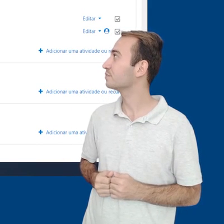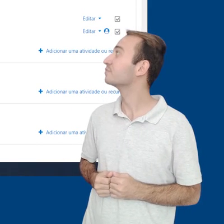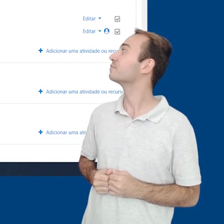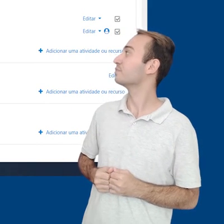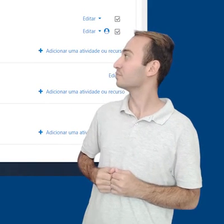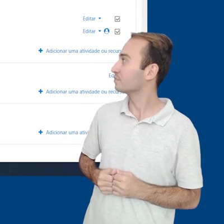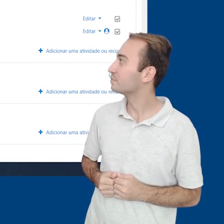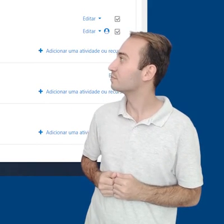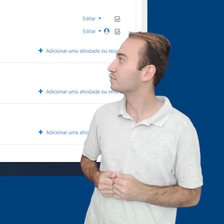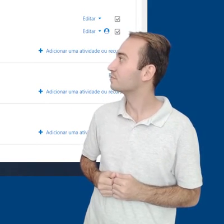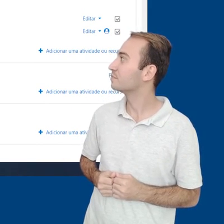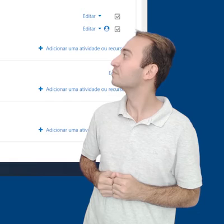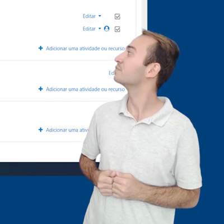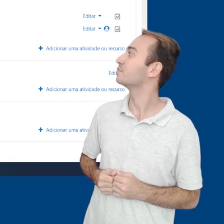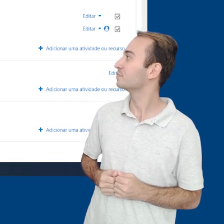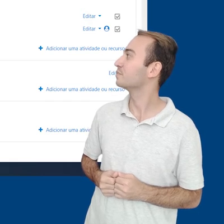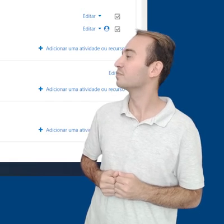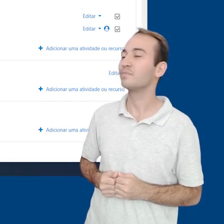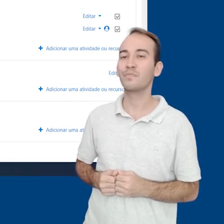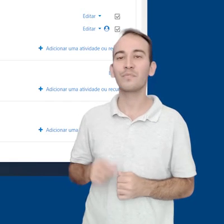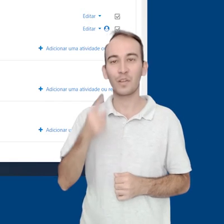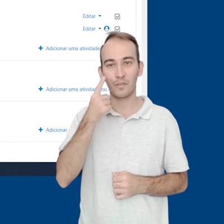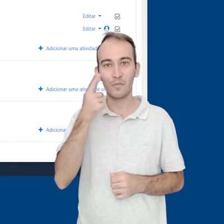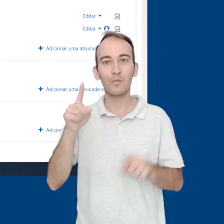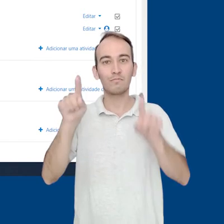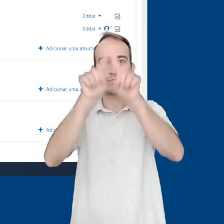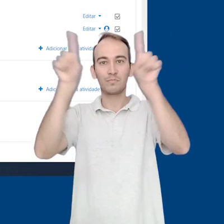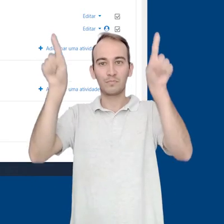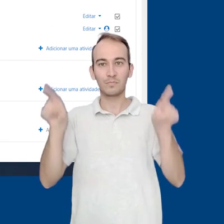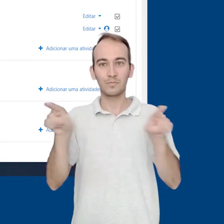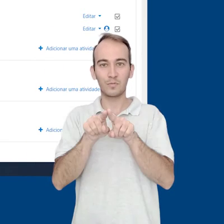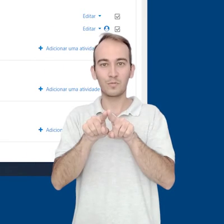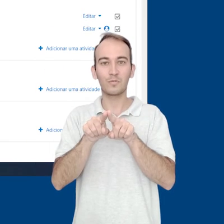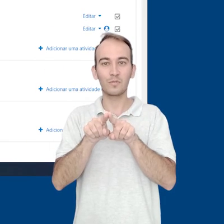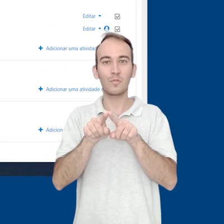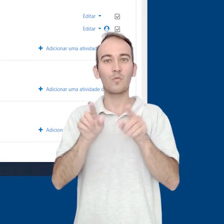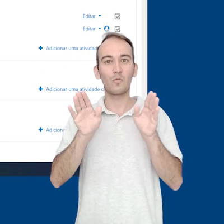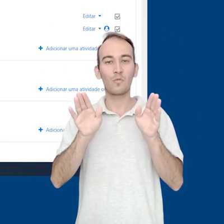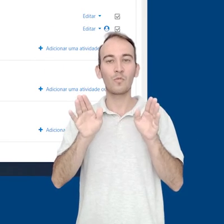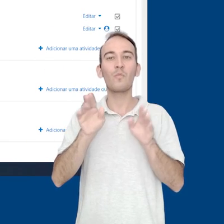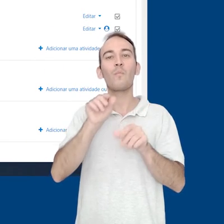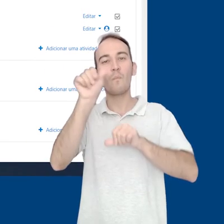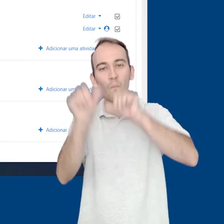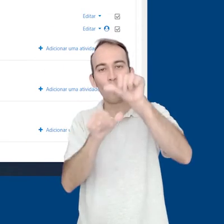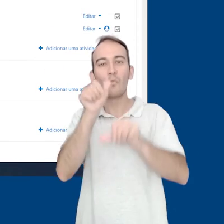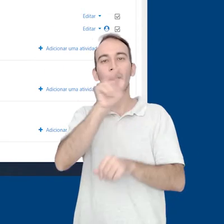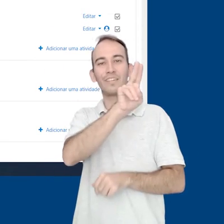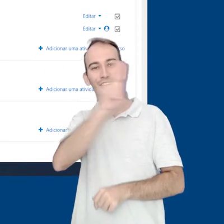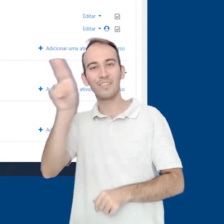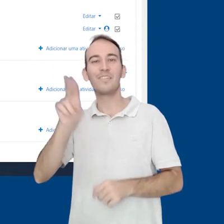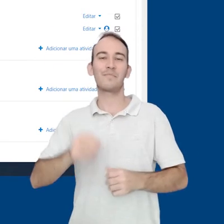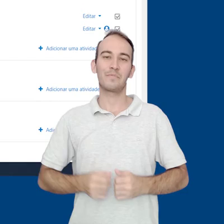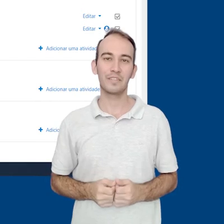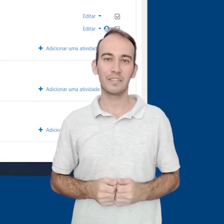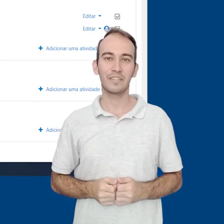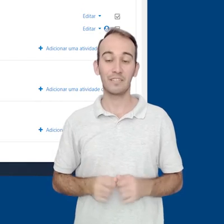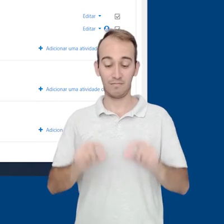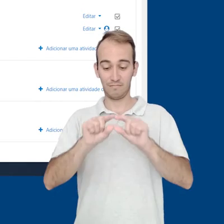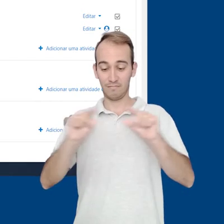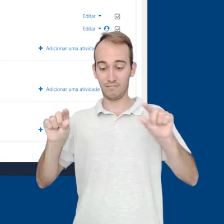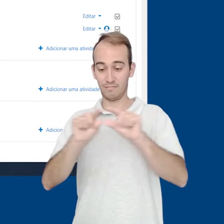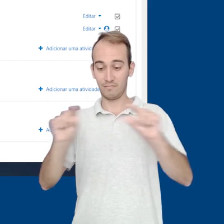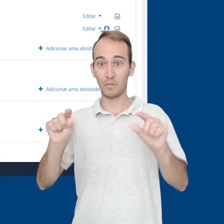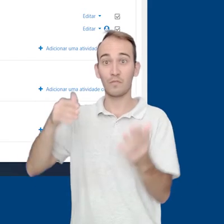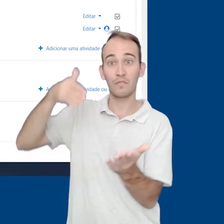esse nome, clicar em Enter e o nome do quadro, no caso do fórum de avisos, seria alterado. Ao fim da